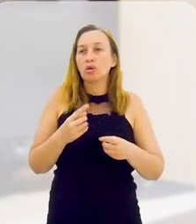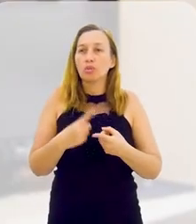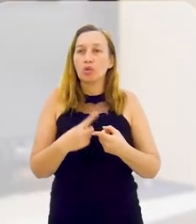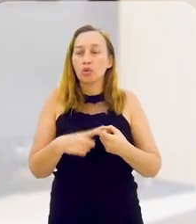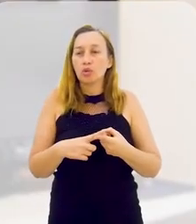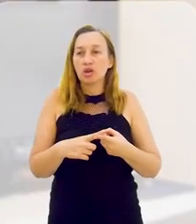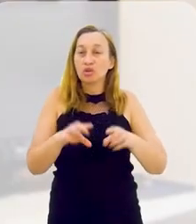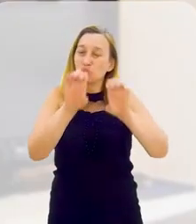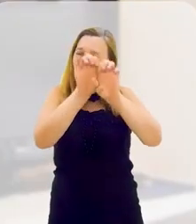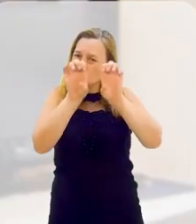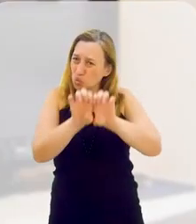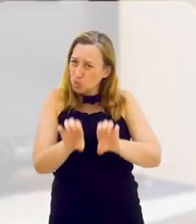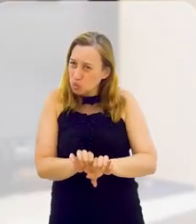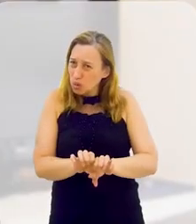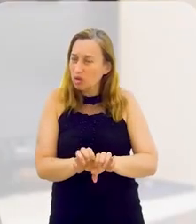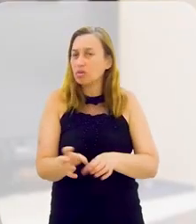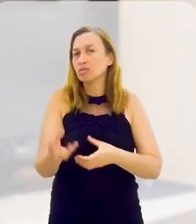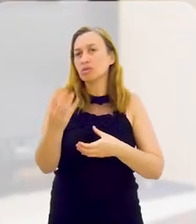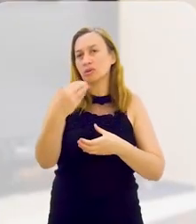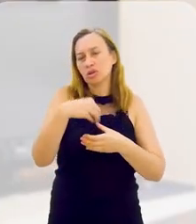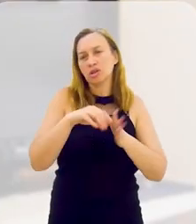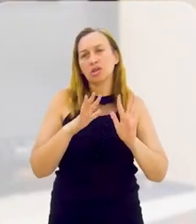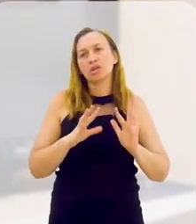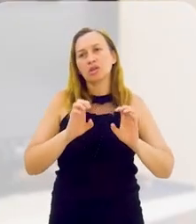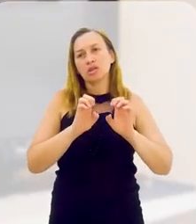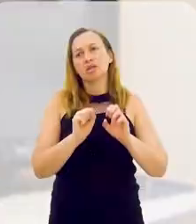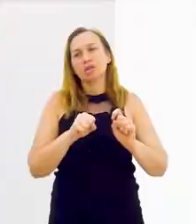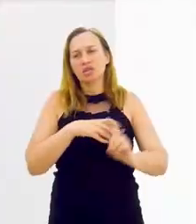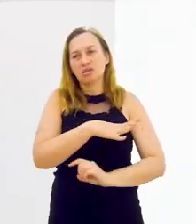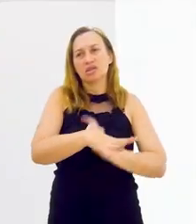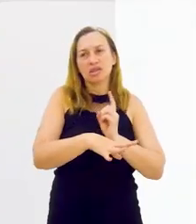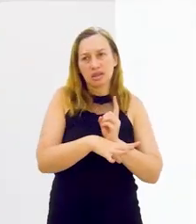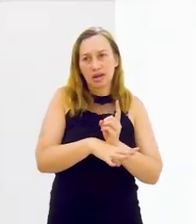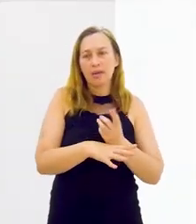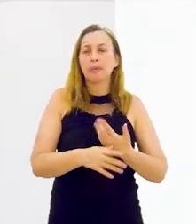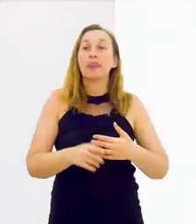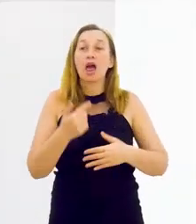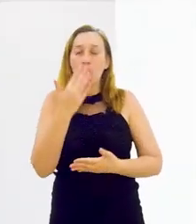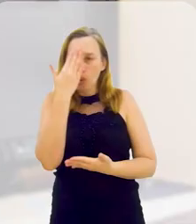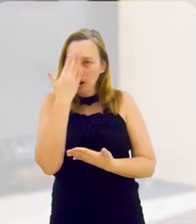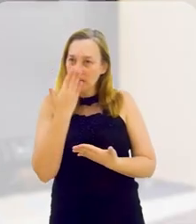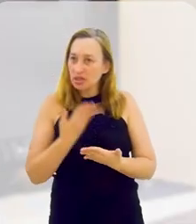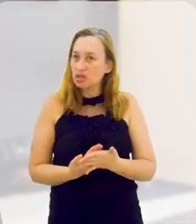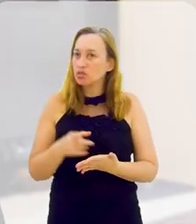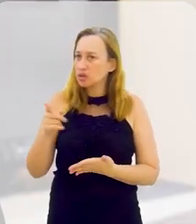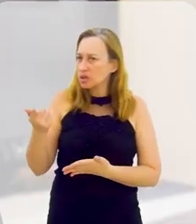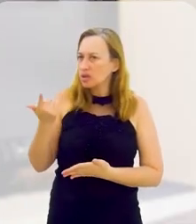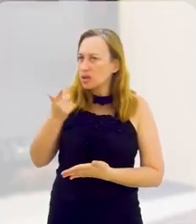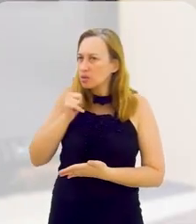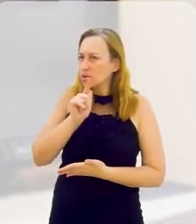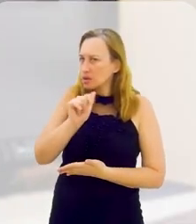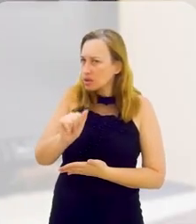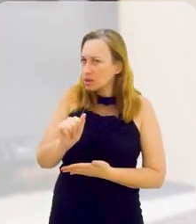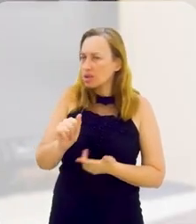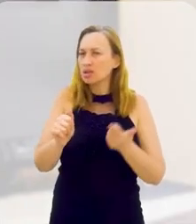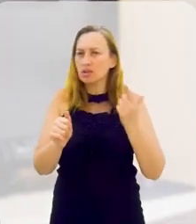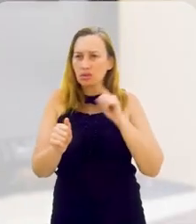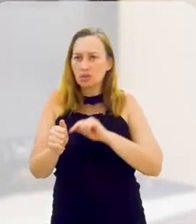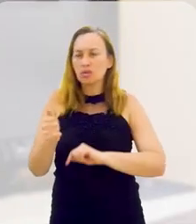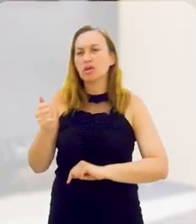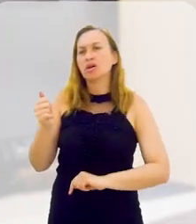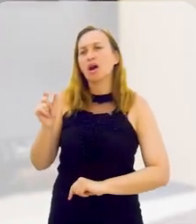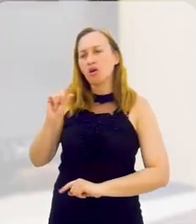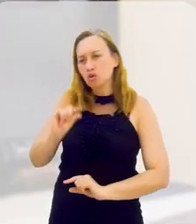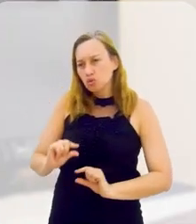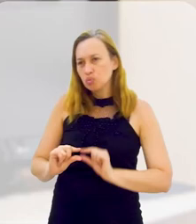está muito estrutural na nossa sociedade. Sim, total. Mas eu acredito que aí você vai conseguindo quebrar